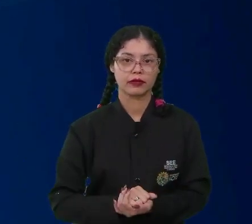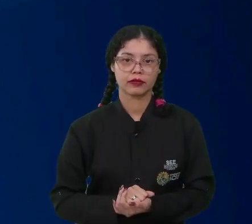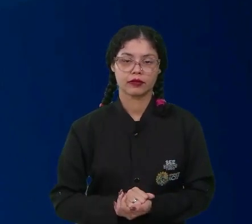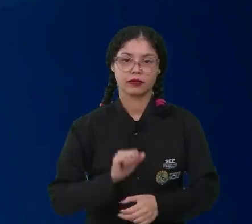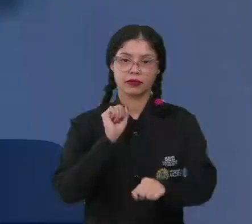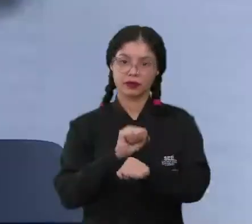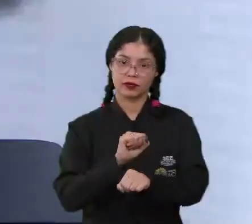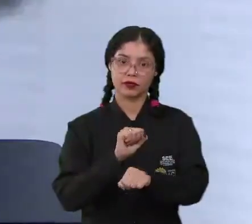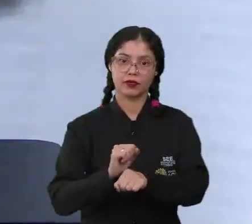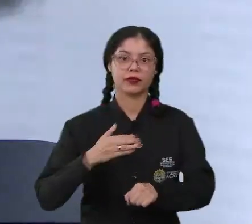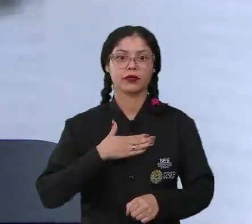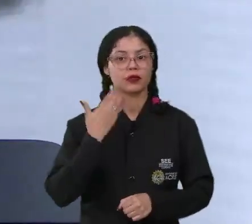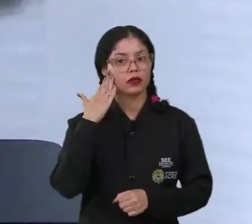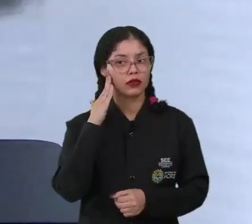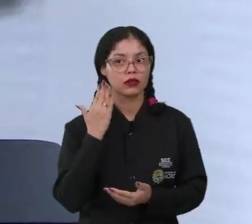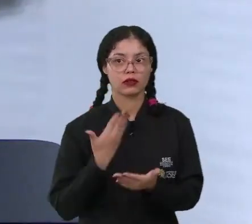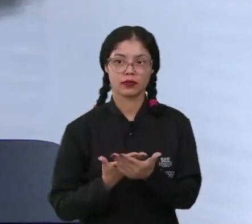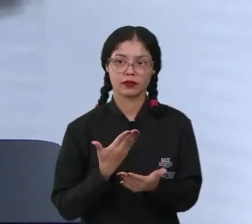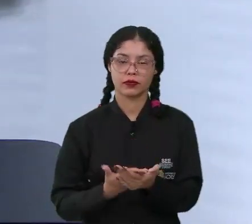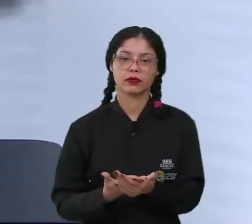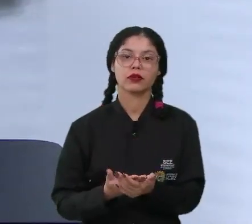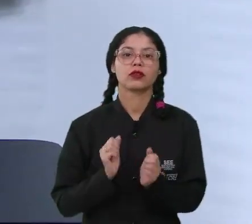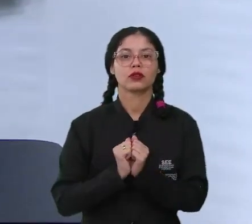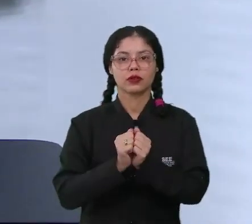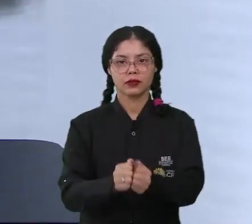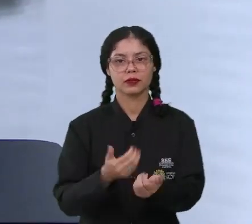Eu espero que vocês tenham compreendido, tenham